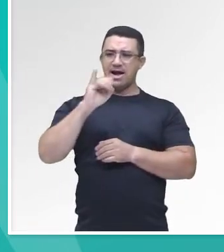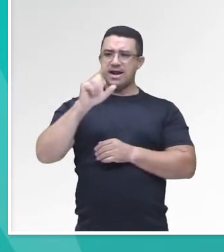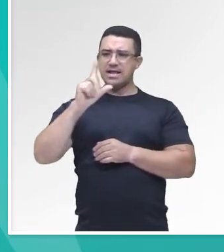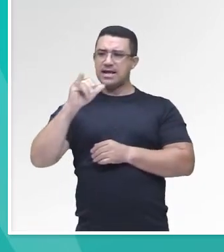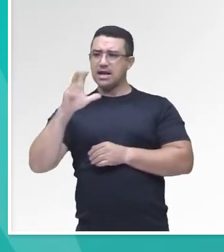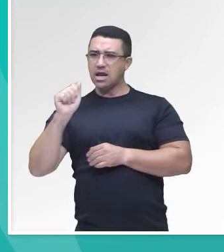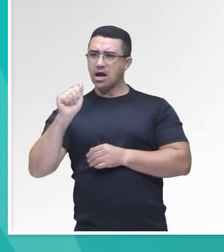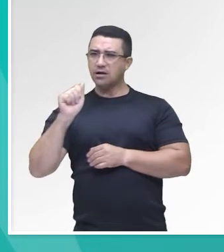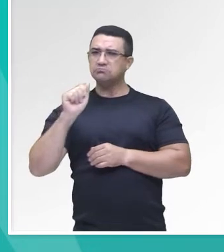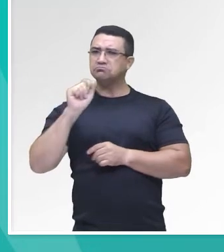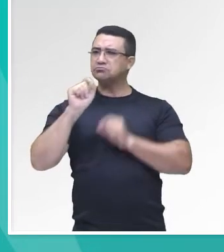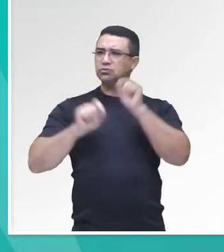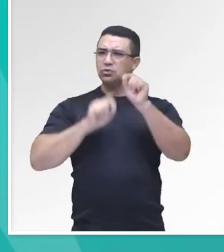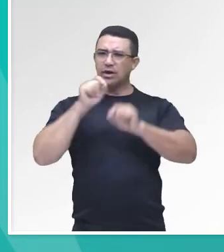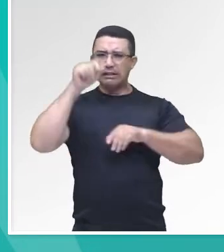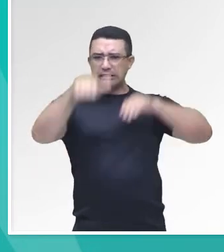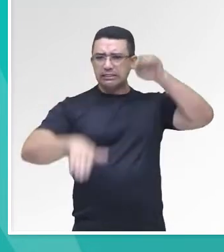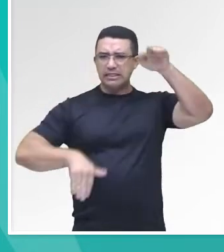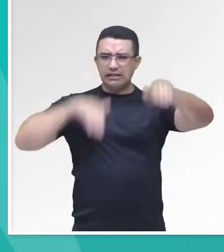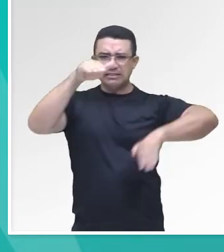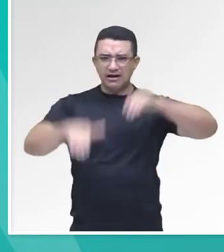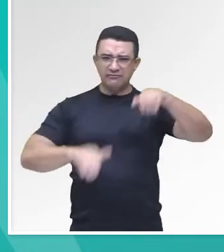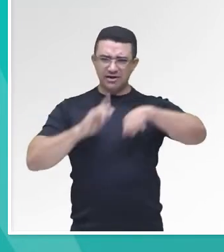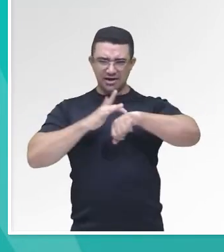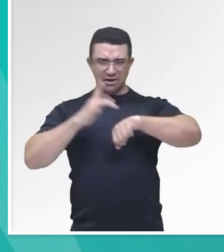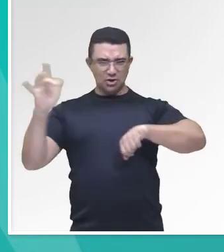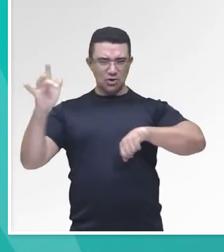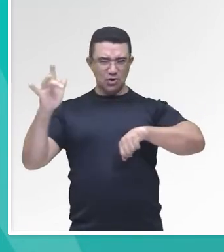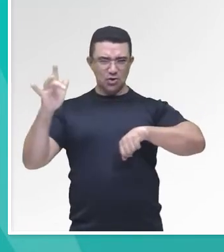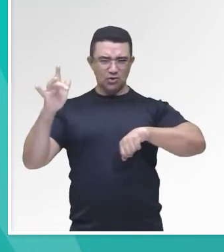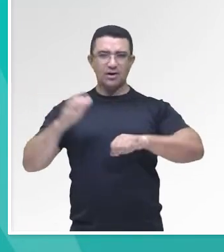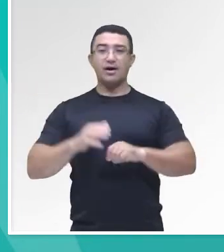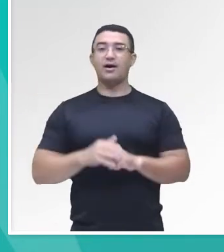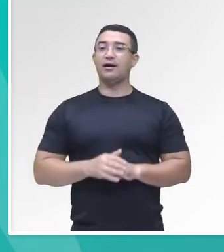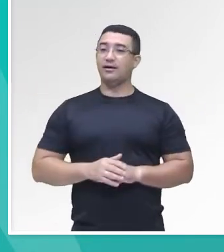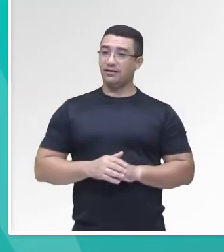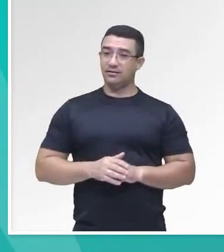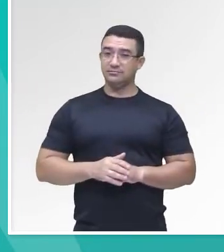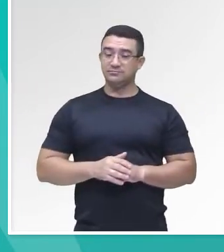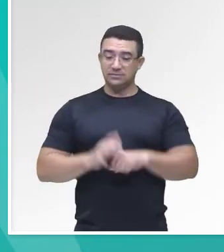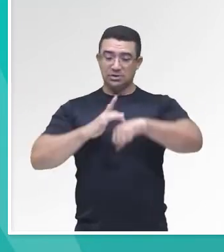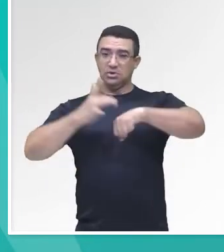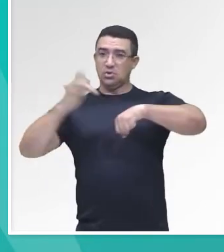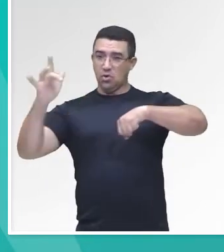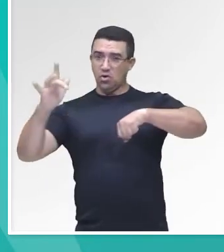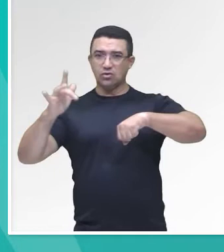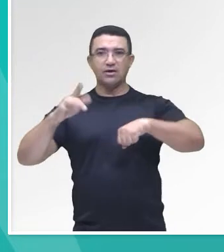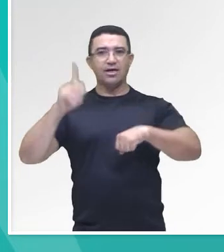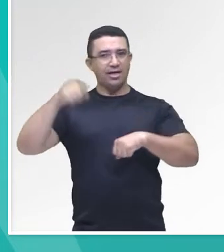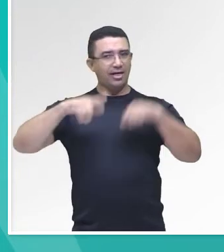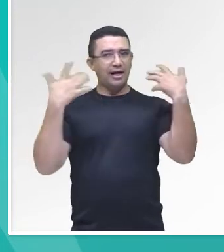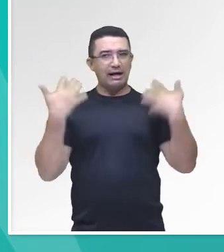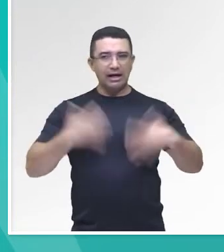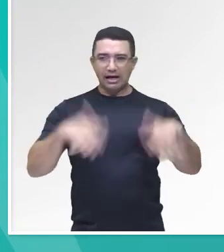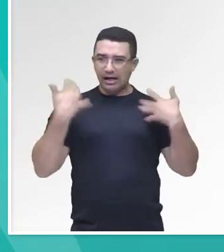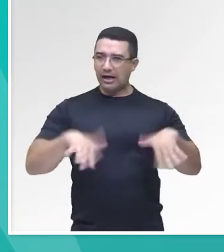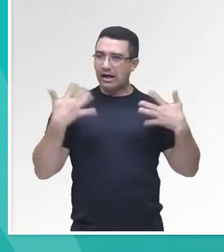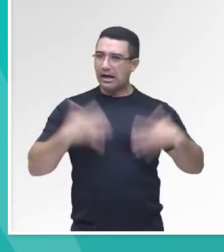Qual seria o sentido aqui, ó? O ouro não é um objeto caro, né? Por exemplo, aqui esse